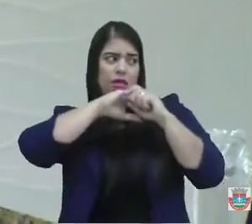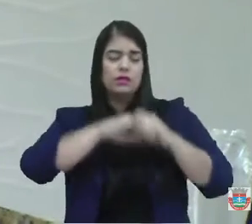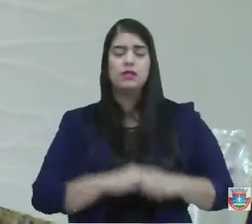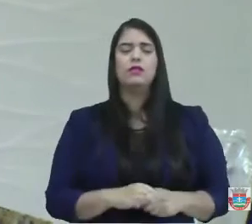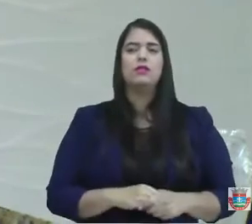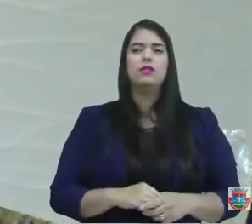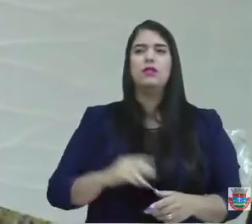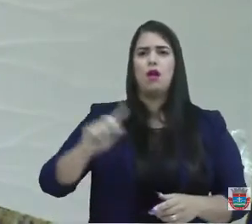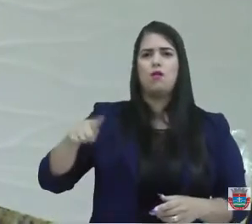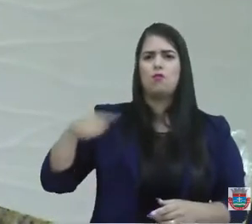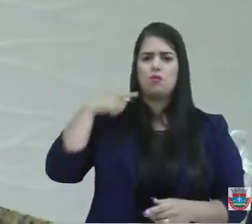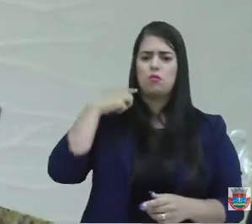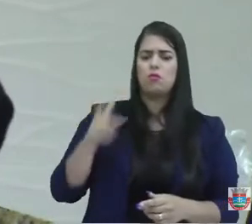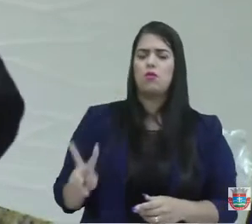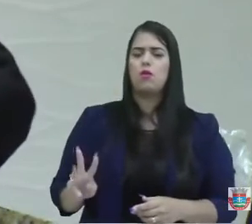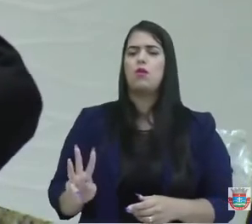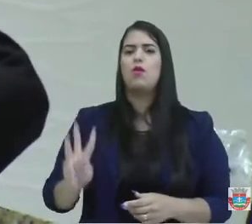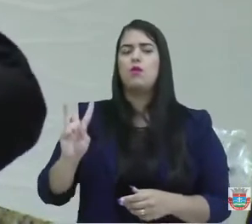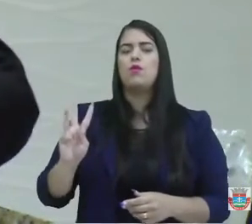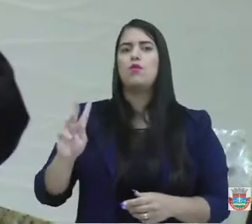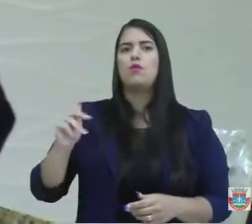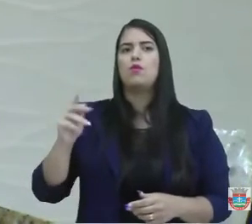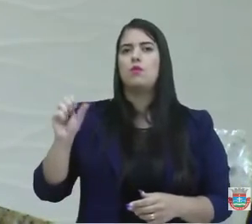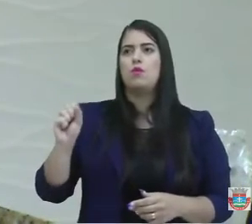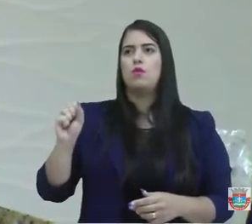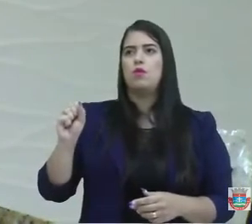não. Meu pai é Deus Ponce Belo.